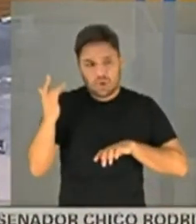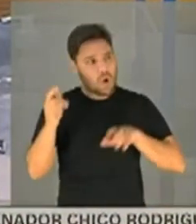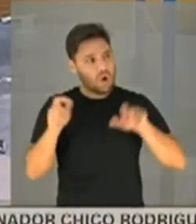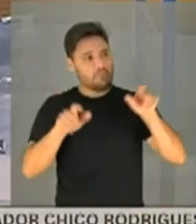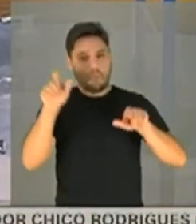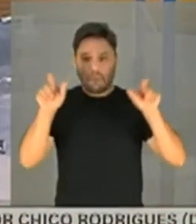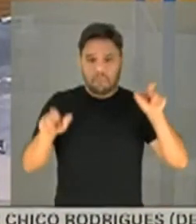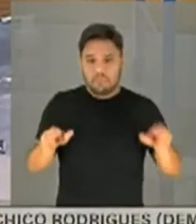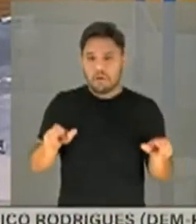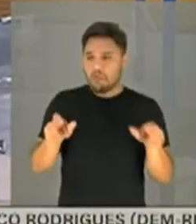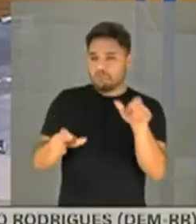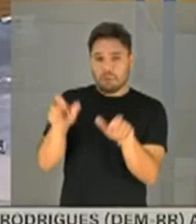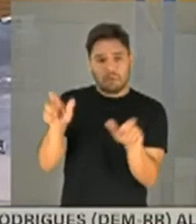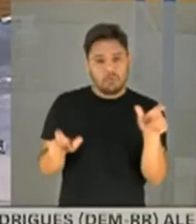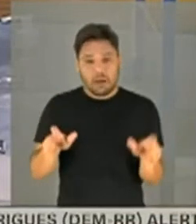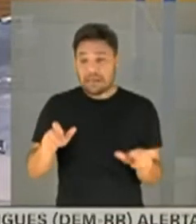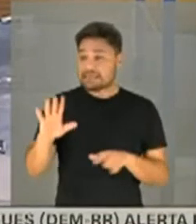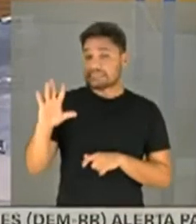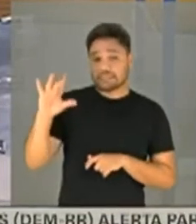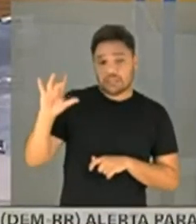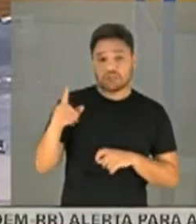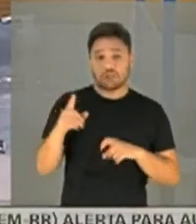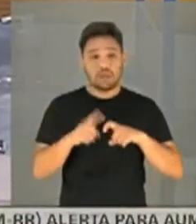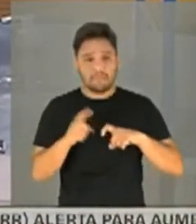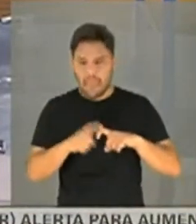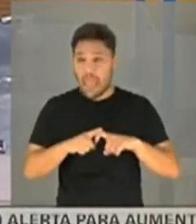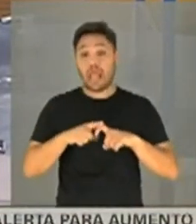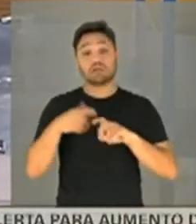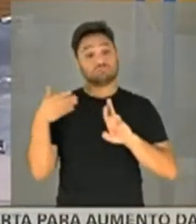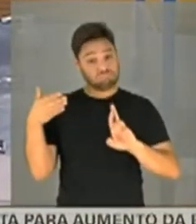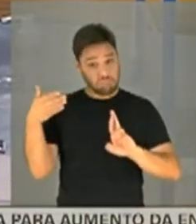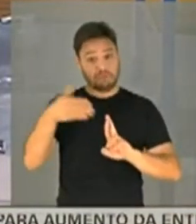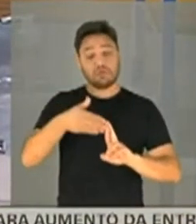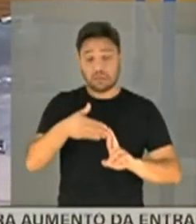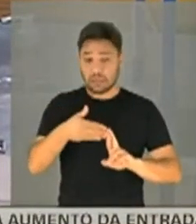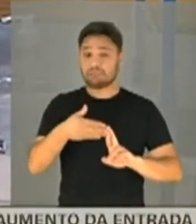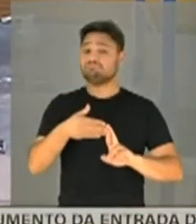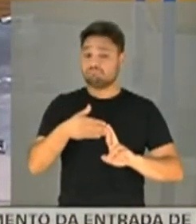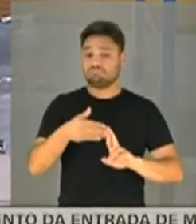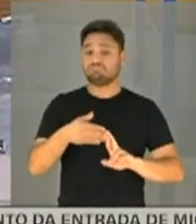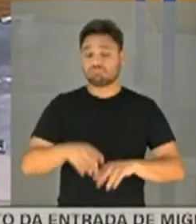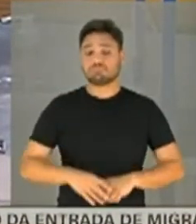quantidade de cientistas e médicos renomados